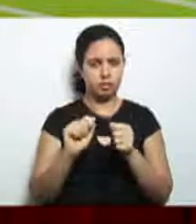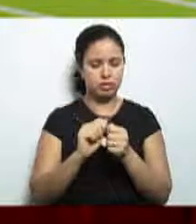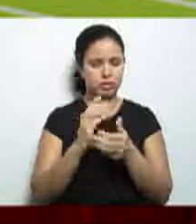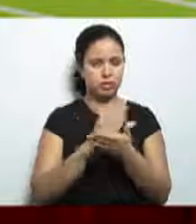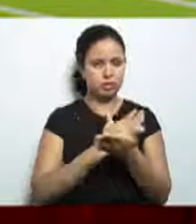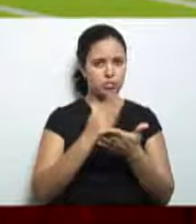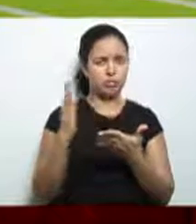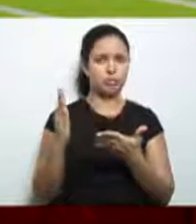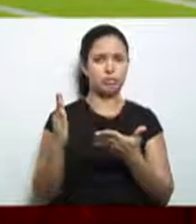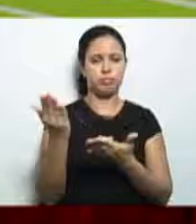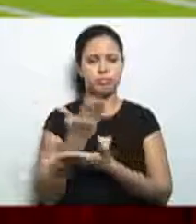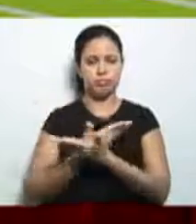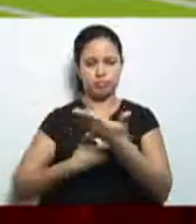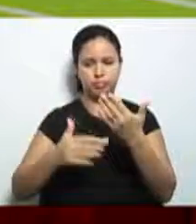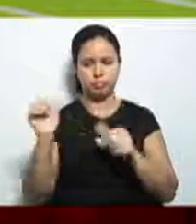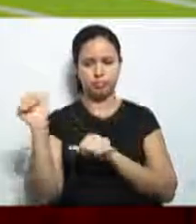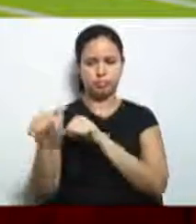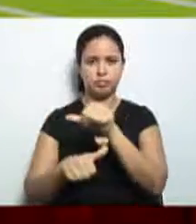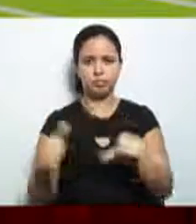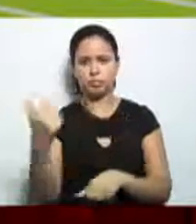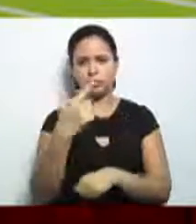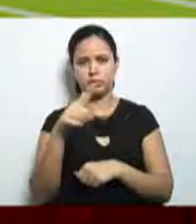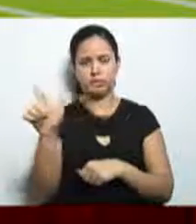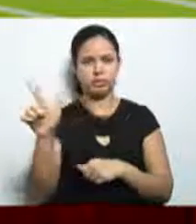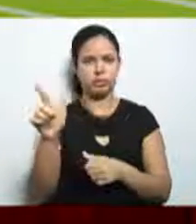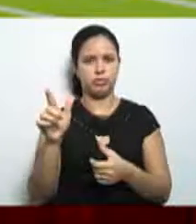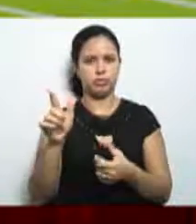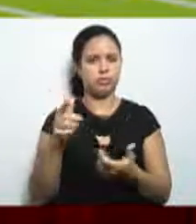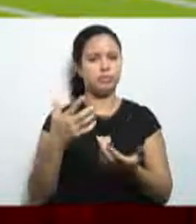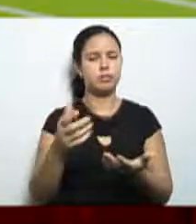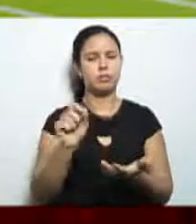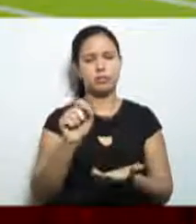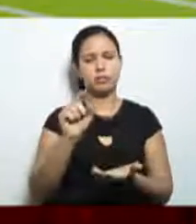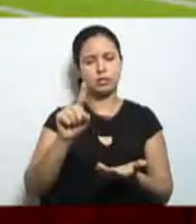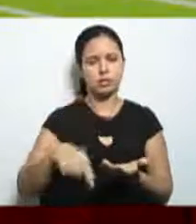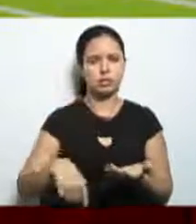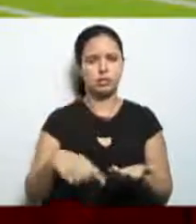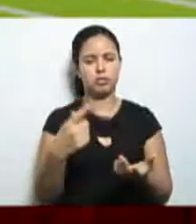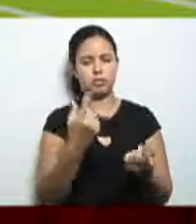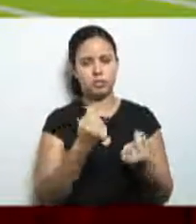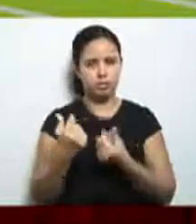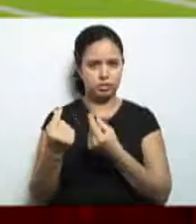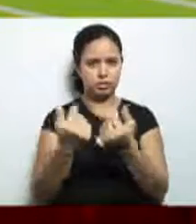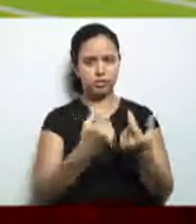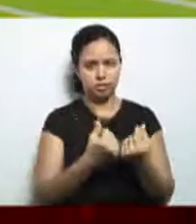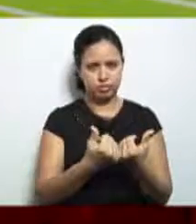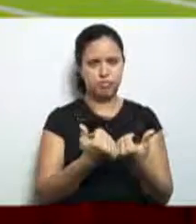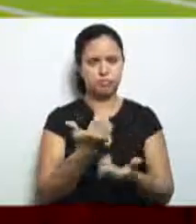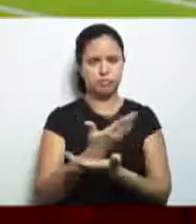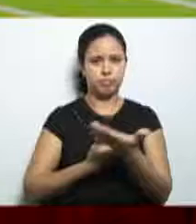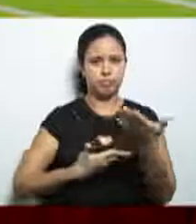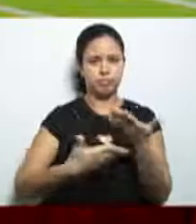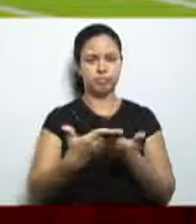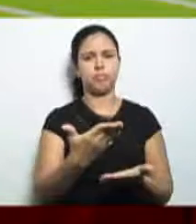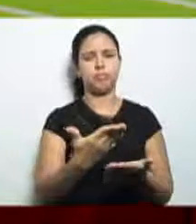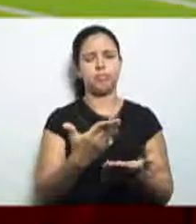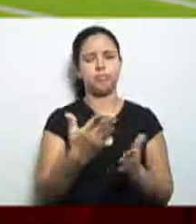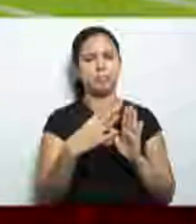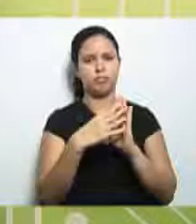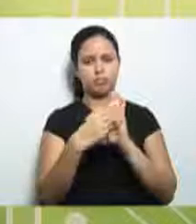para trocar por outros. E a moeda que vai fazer essa troca é o que nós conhecemos como dinheiro no nosso modo de produção